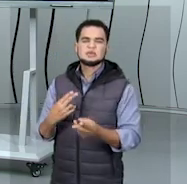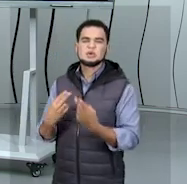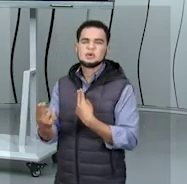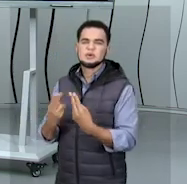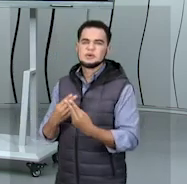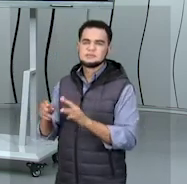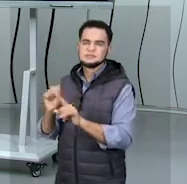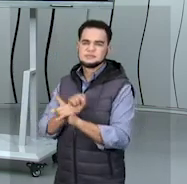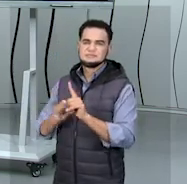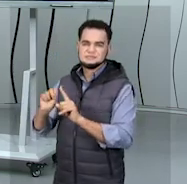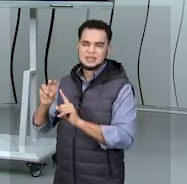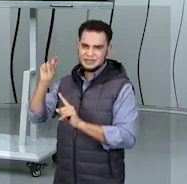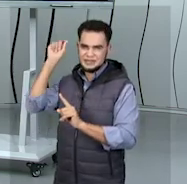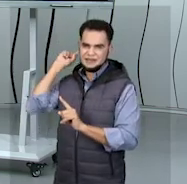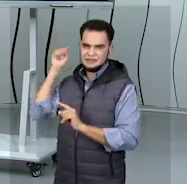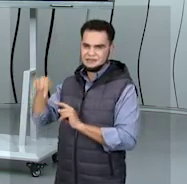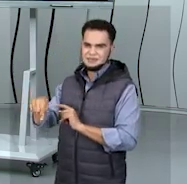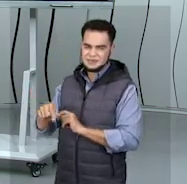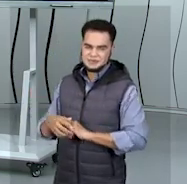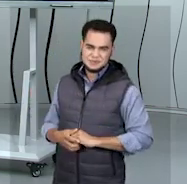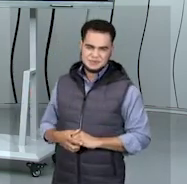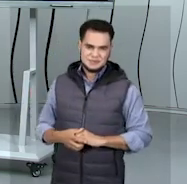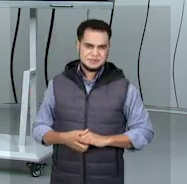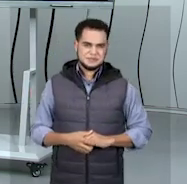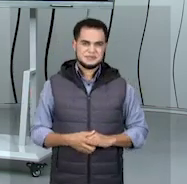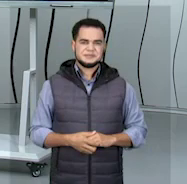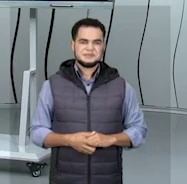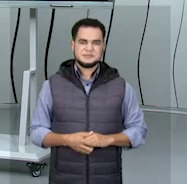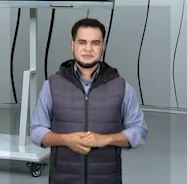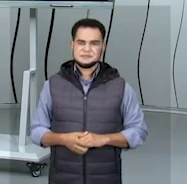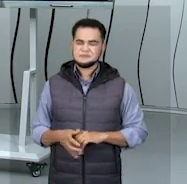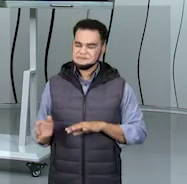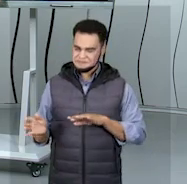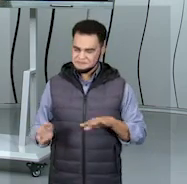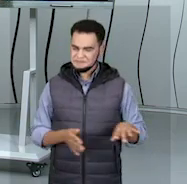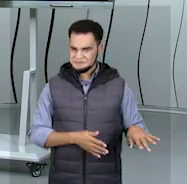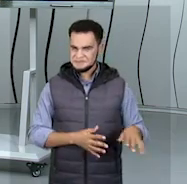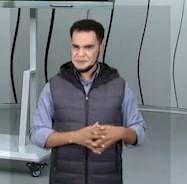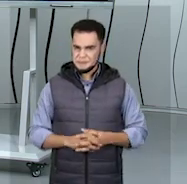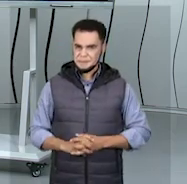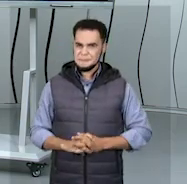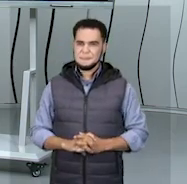sociedade da época, tá? Continuando então, gente.